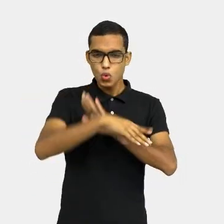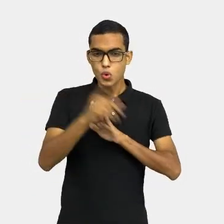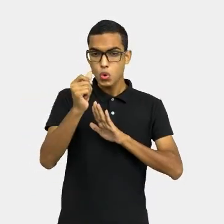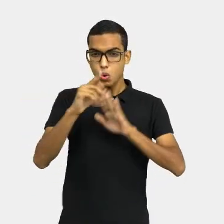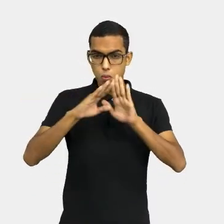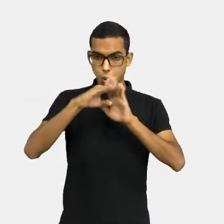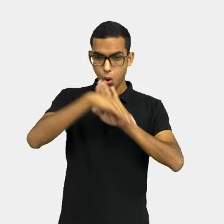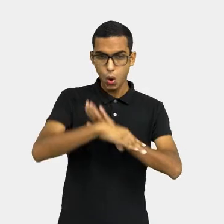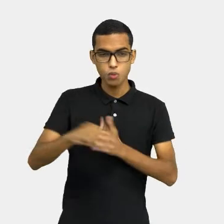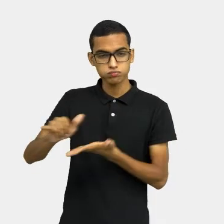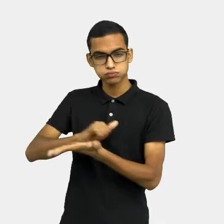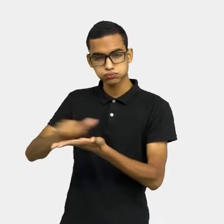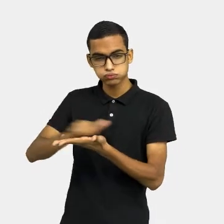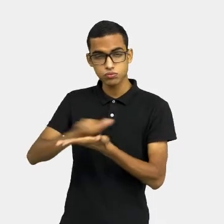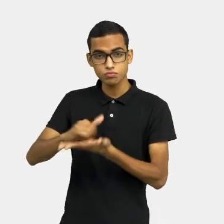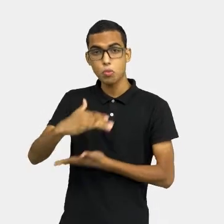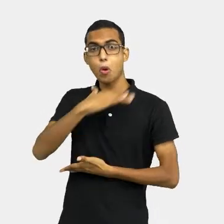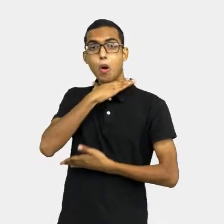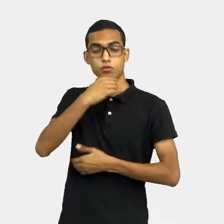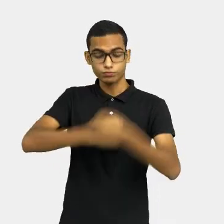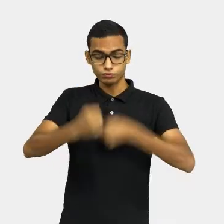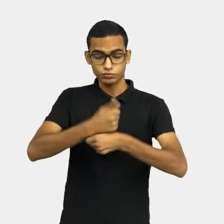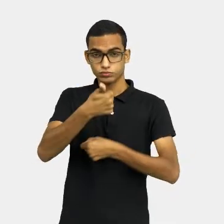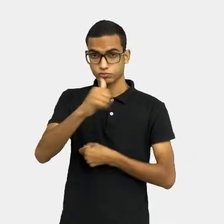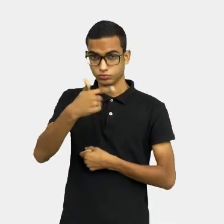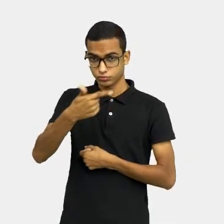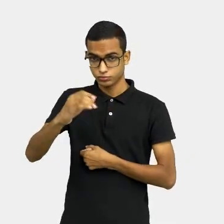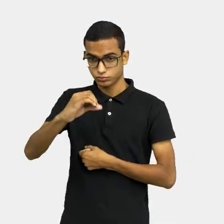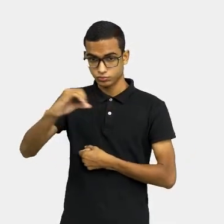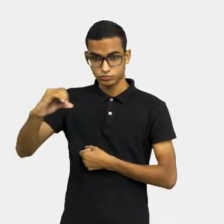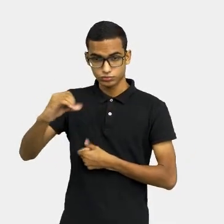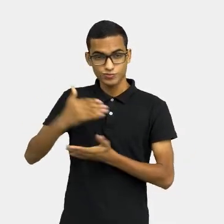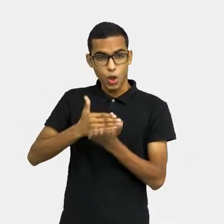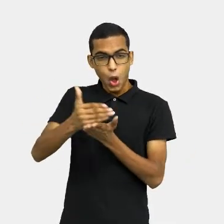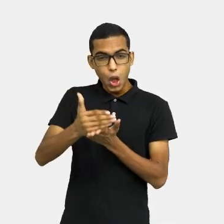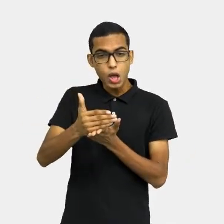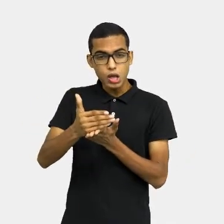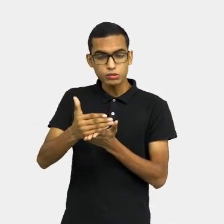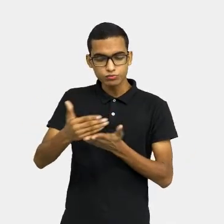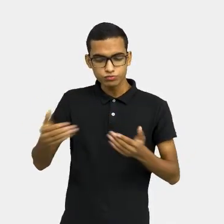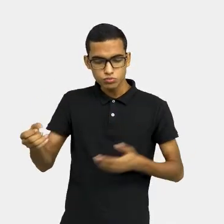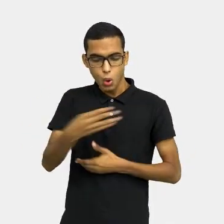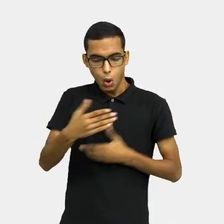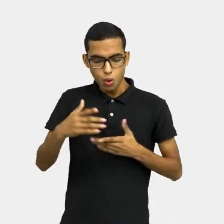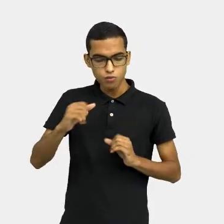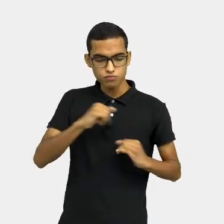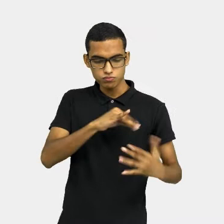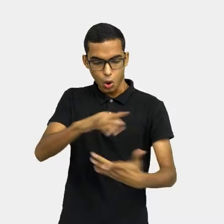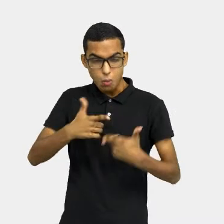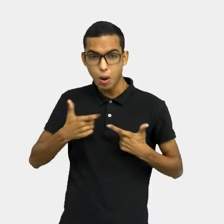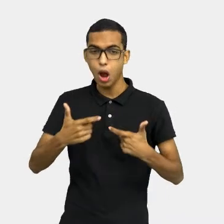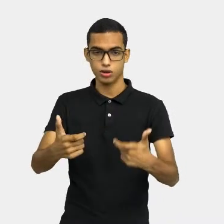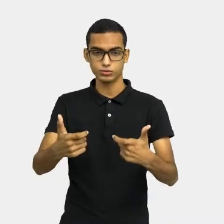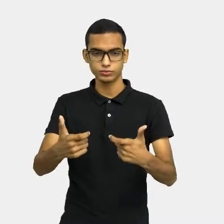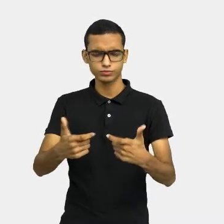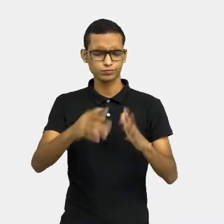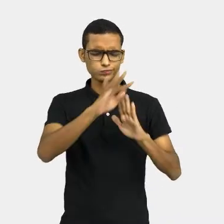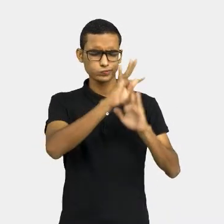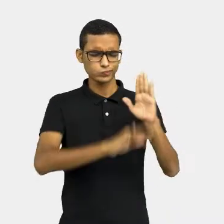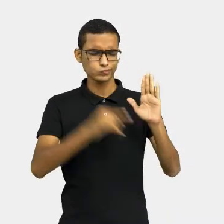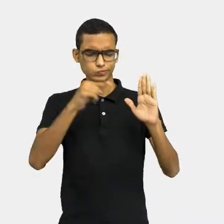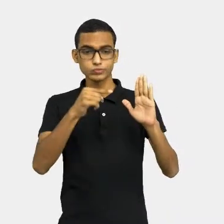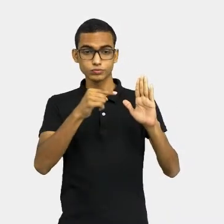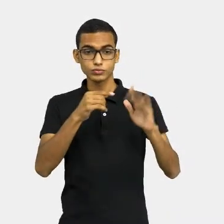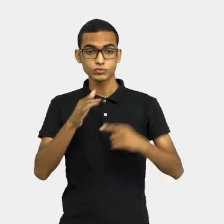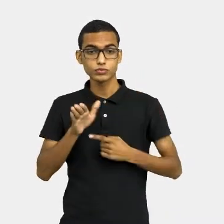crise de 1929, terá início a preparação de uma nova guerra mundial. Os eventos mencionados no texto contribuíram